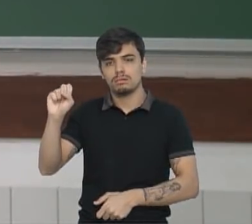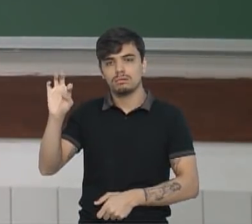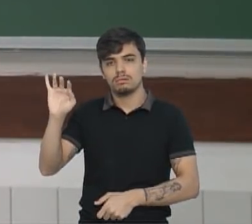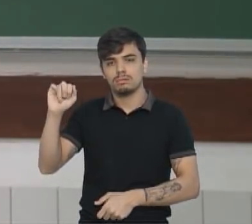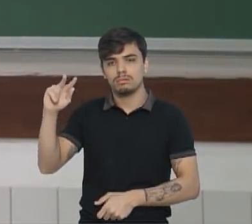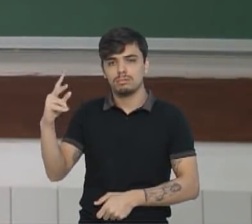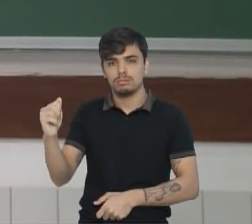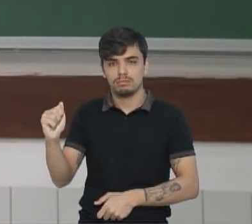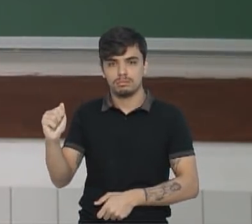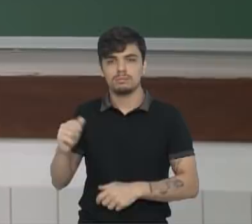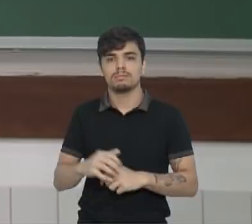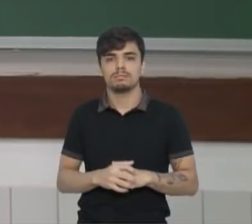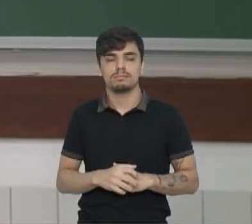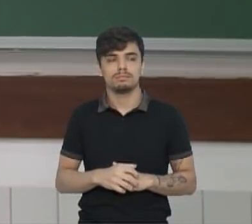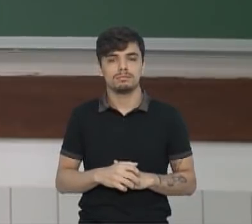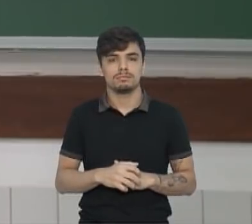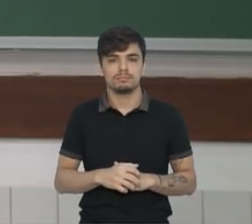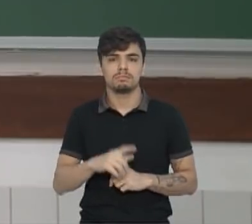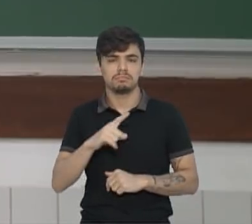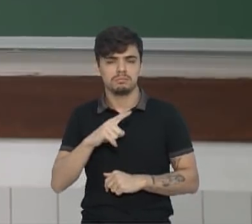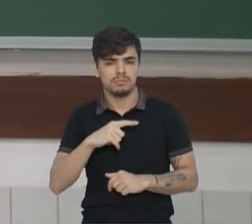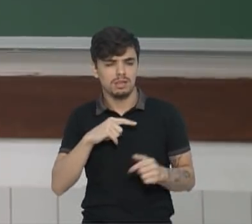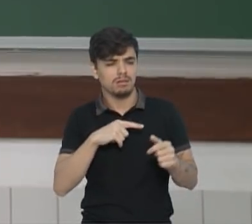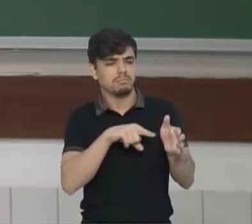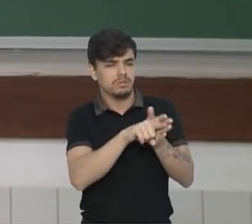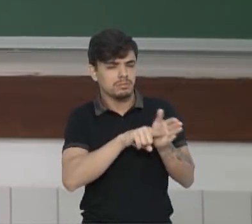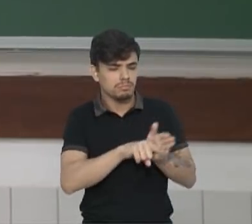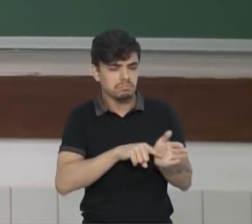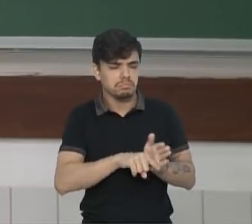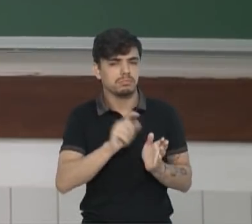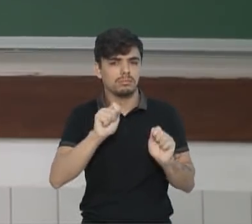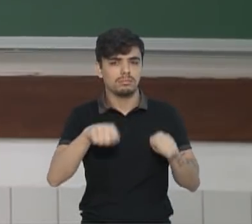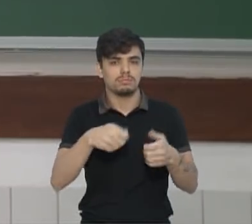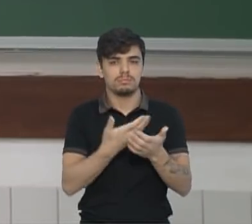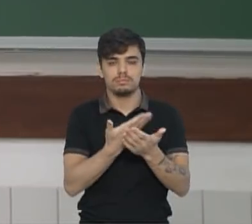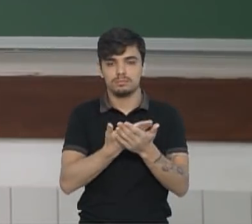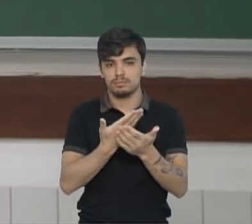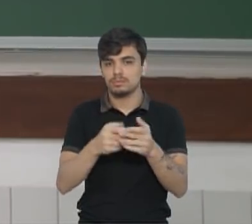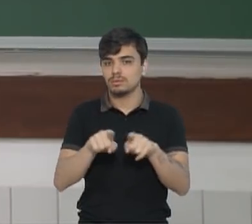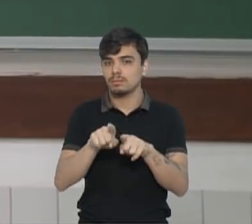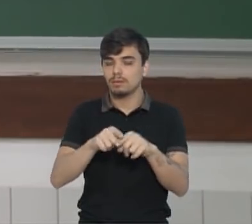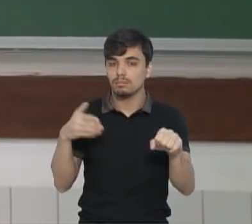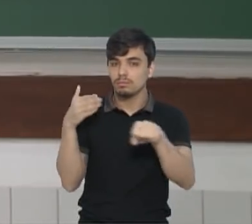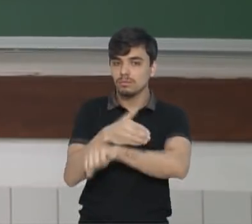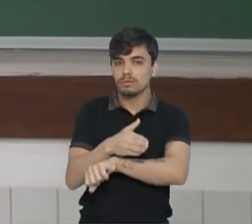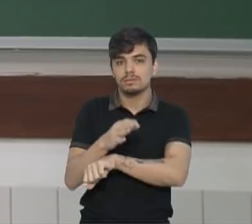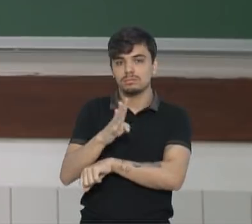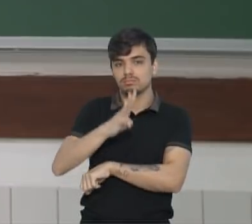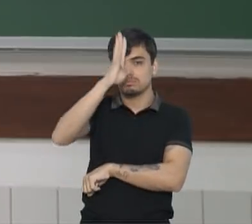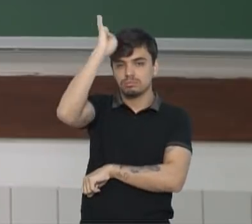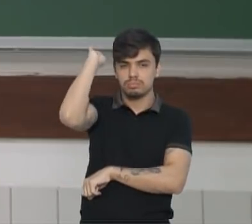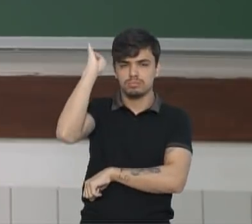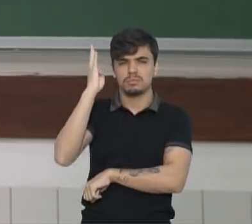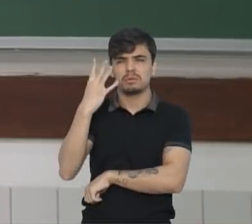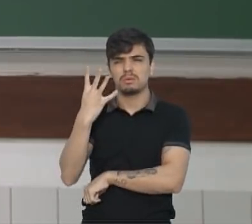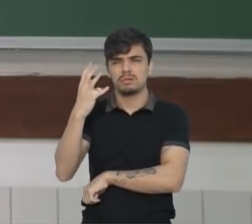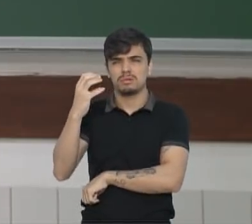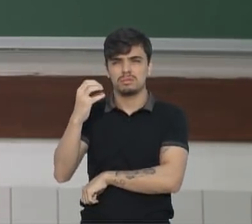para a gente um legado de fonte incrível para a gente estudar esse período, inclusive da invasão de Roma lá em 410